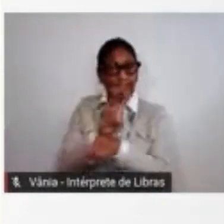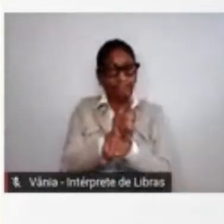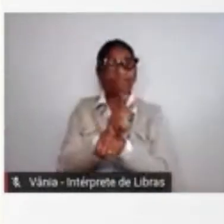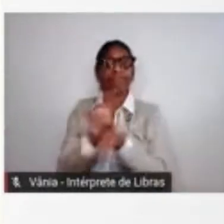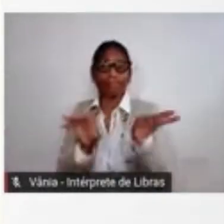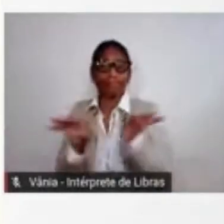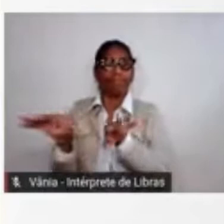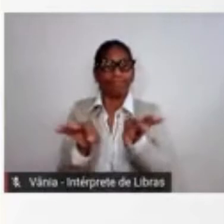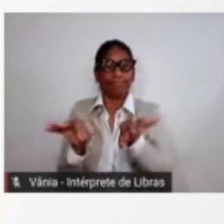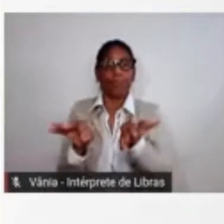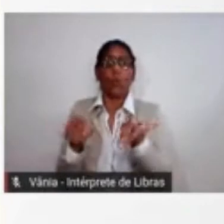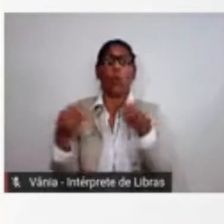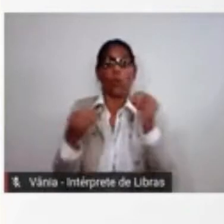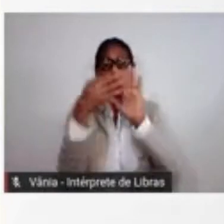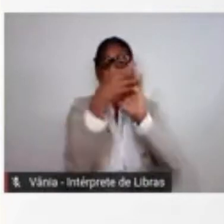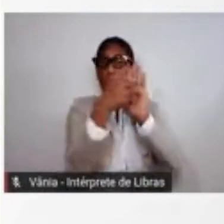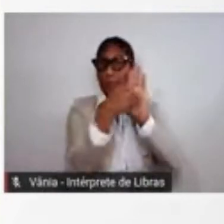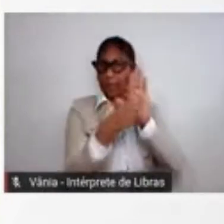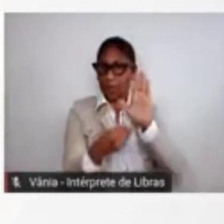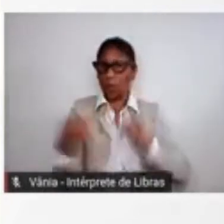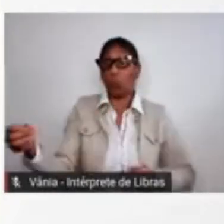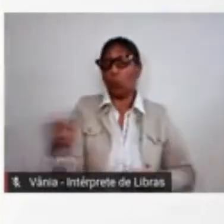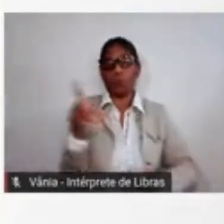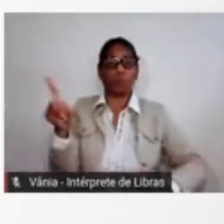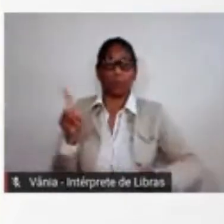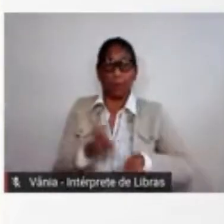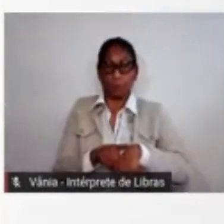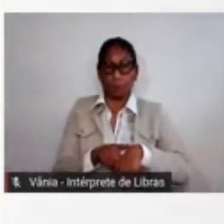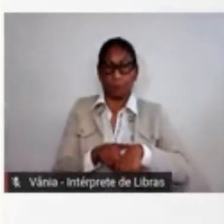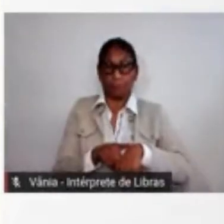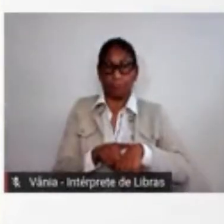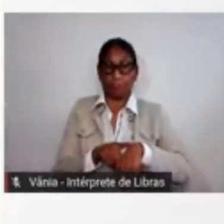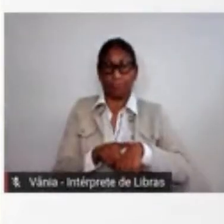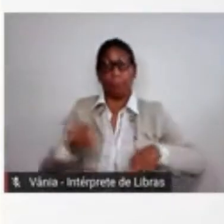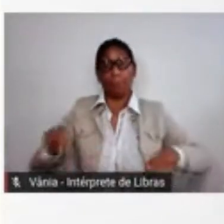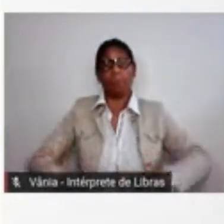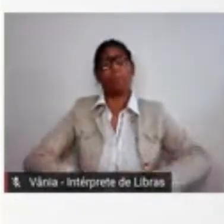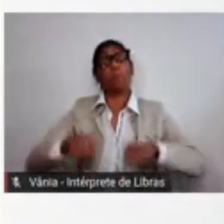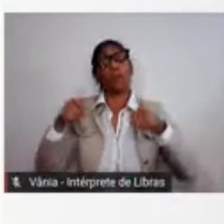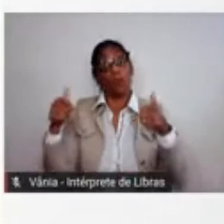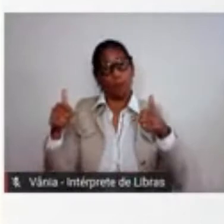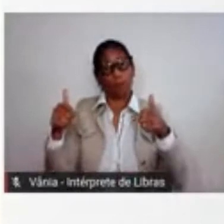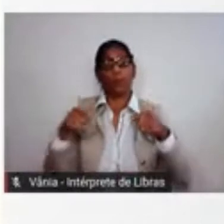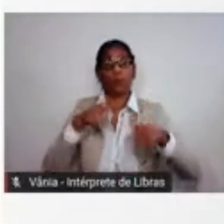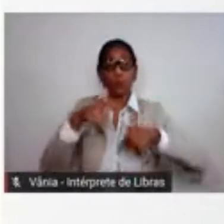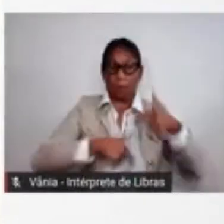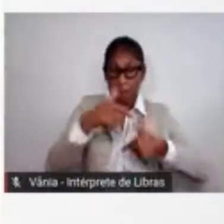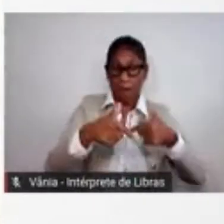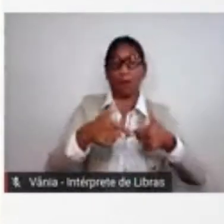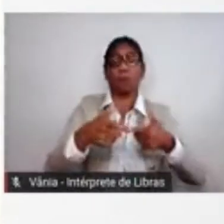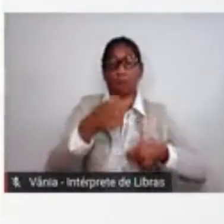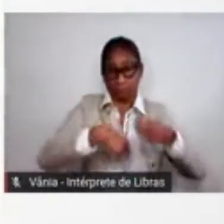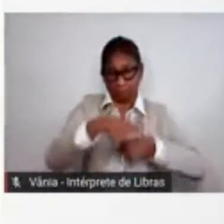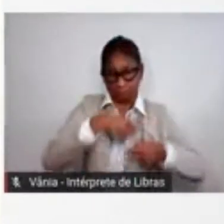o modelo de distanciamento a um novo momento, para melhor conciliar com a atividade econômica, garantindo